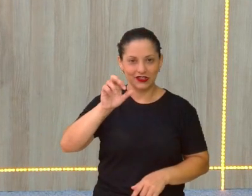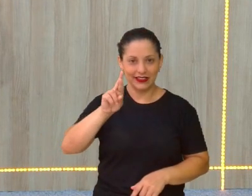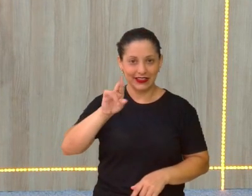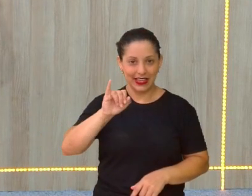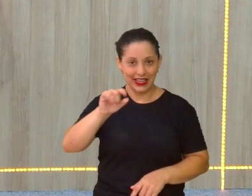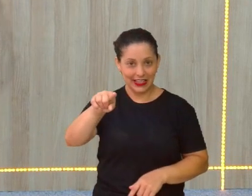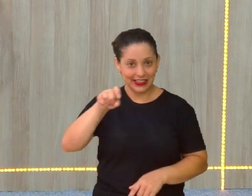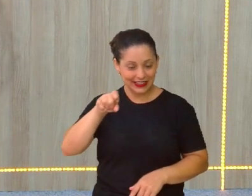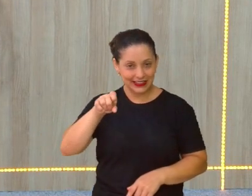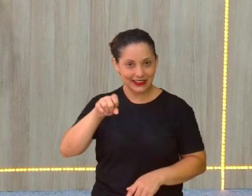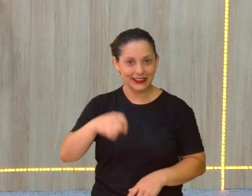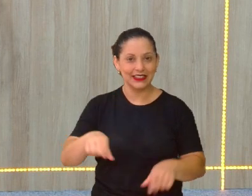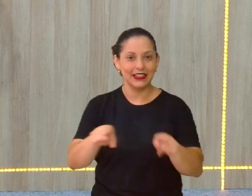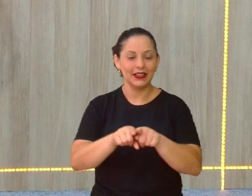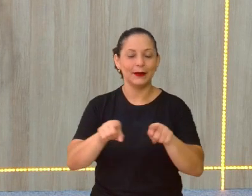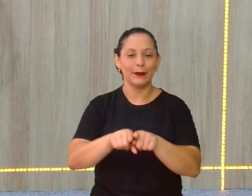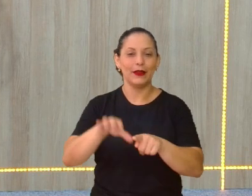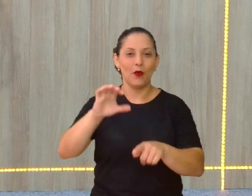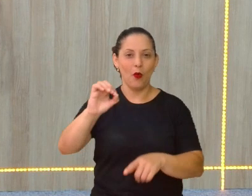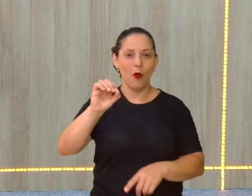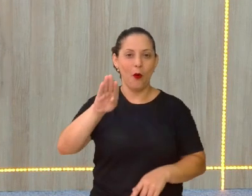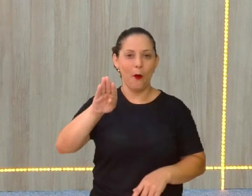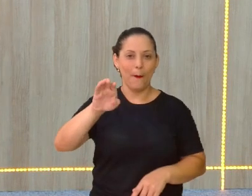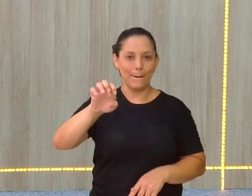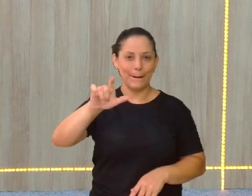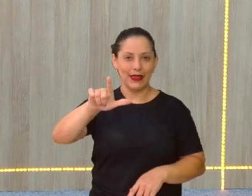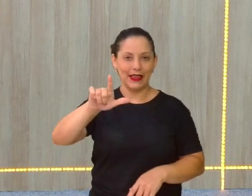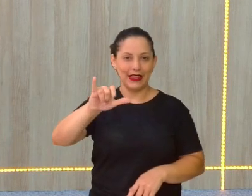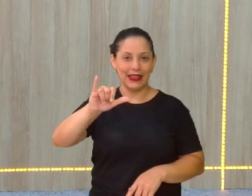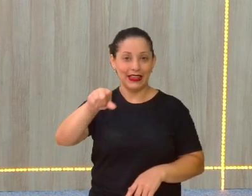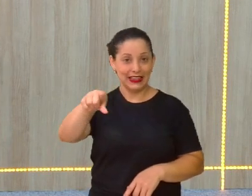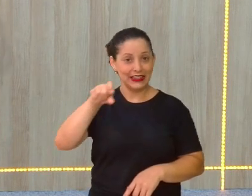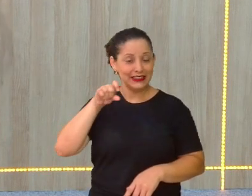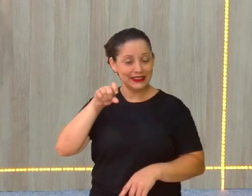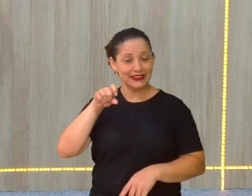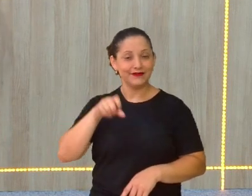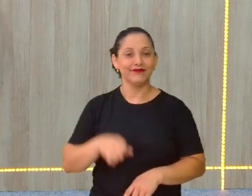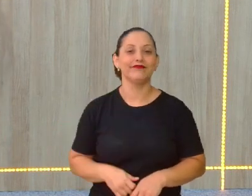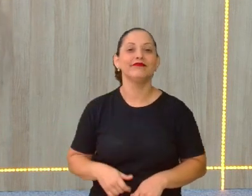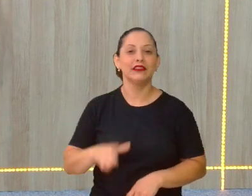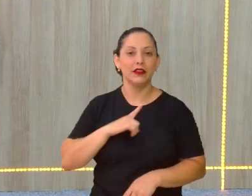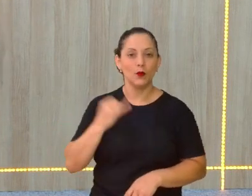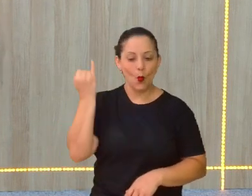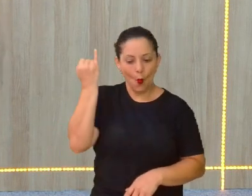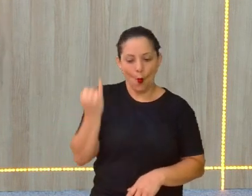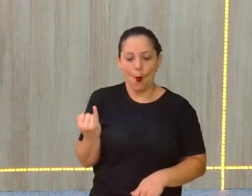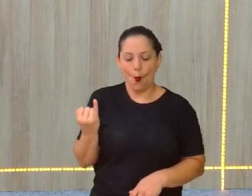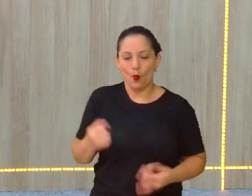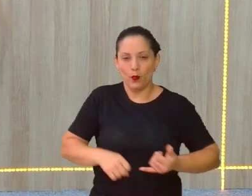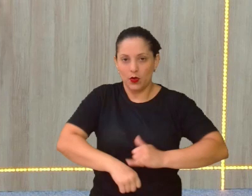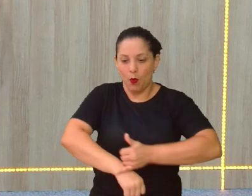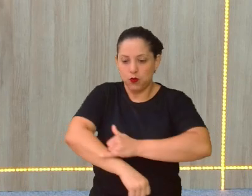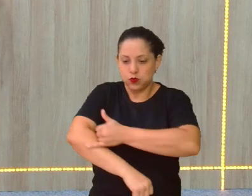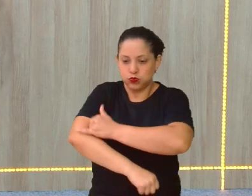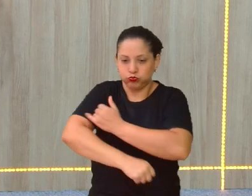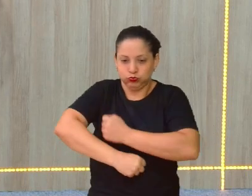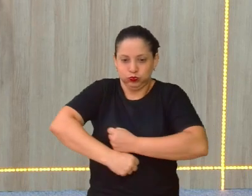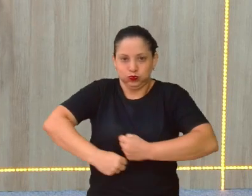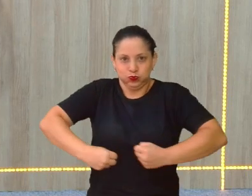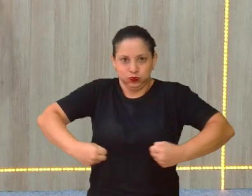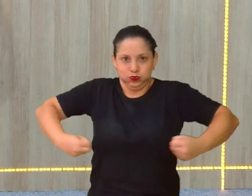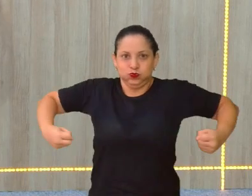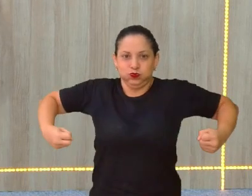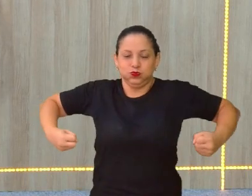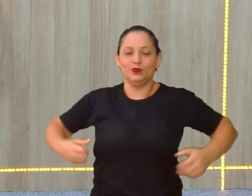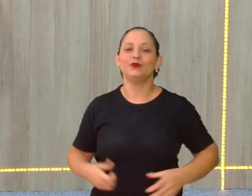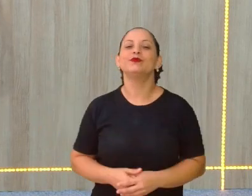Barbudinho, Maguinho, certo? E Obelix, né? O gordinho que tomava poção. Não,